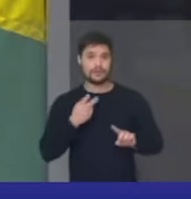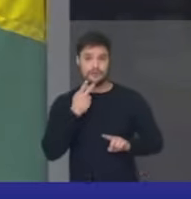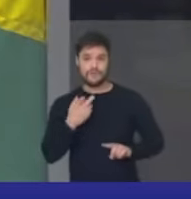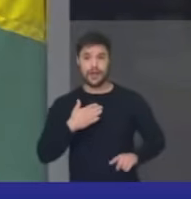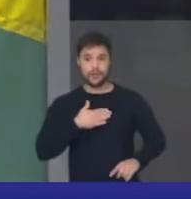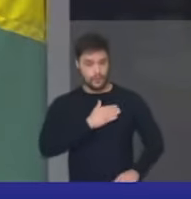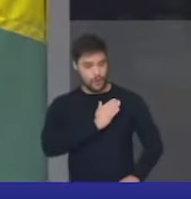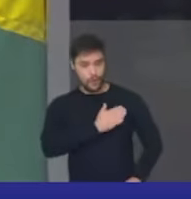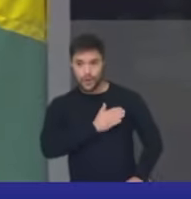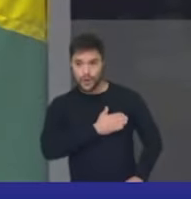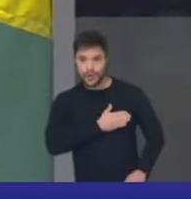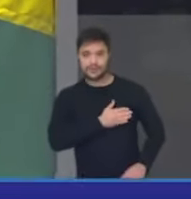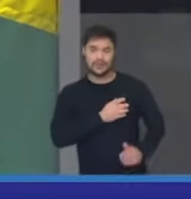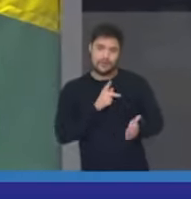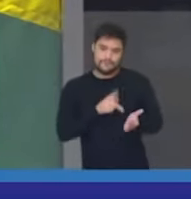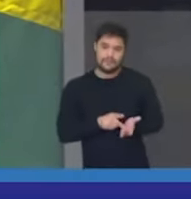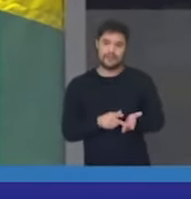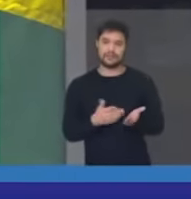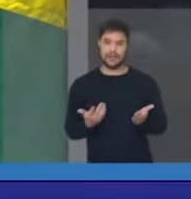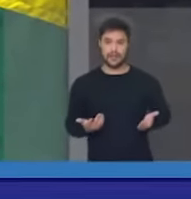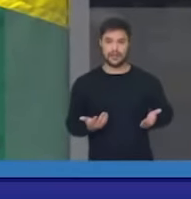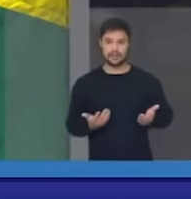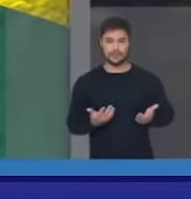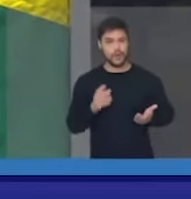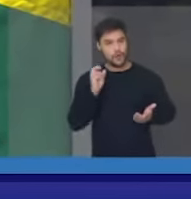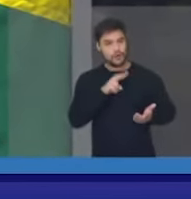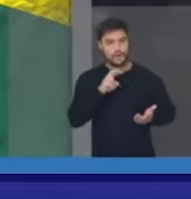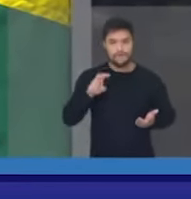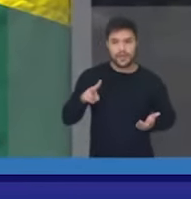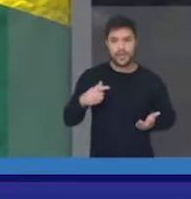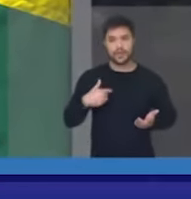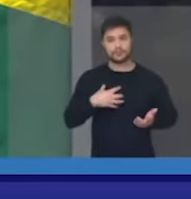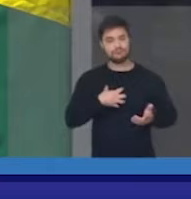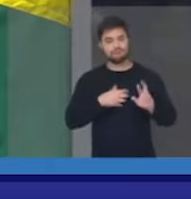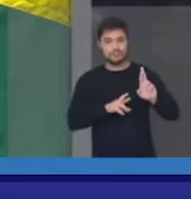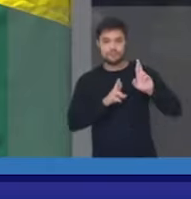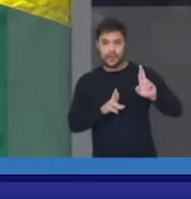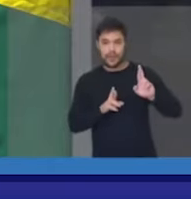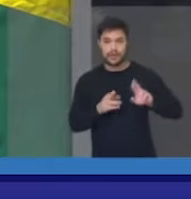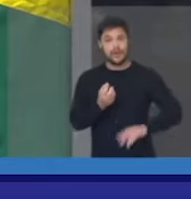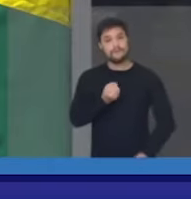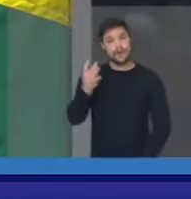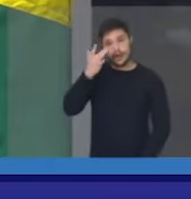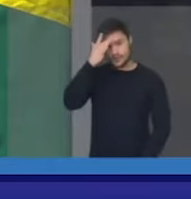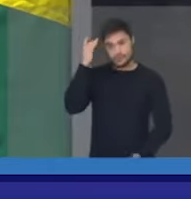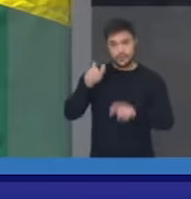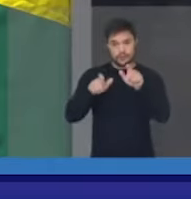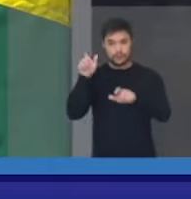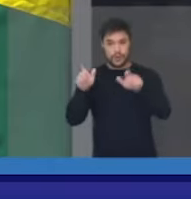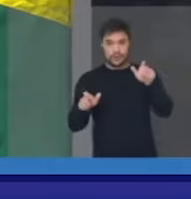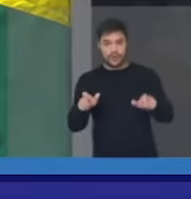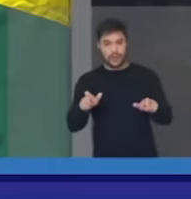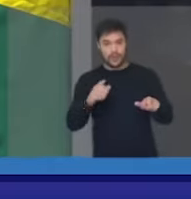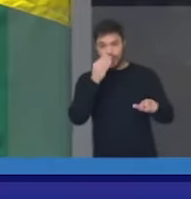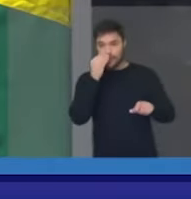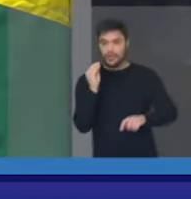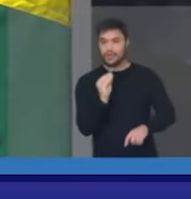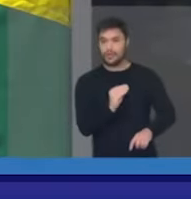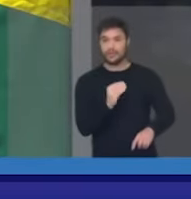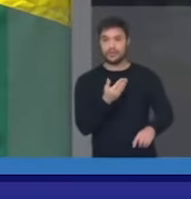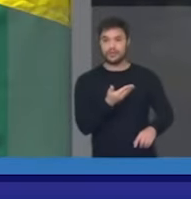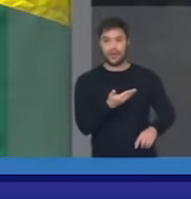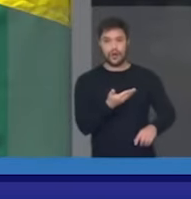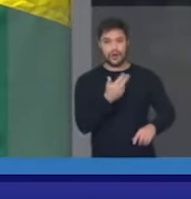coração é muito honesto quanto aquilo que eu vejo e aquilo que eu espero muitos dos que estão aqui acabam fechando os olhos eh se